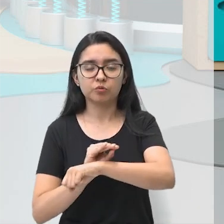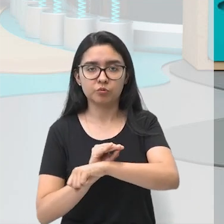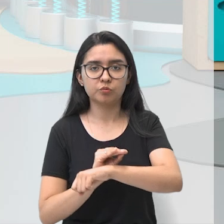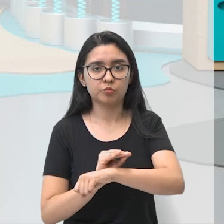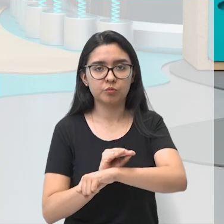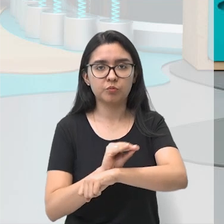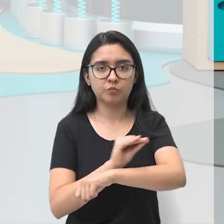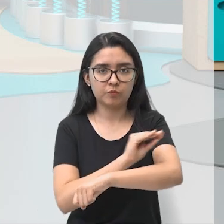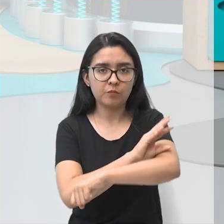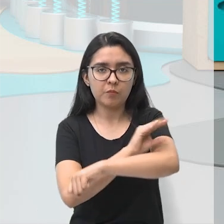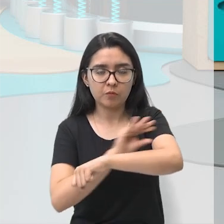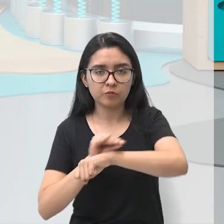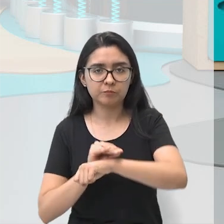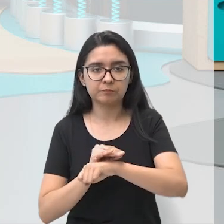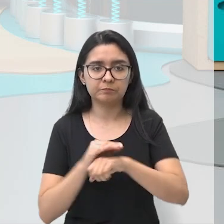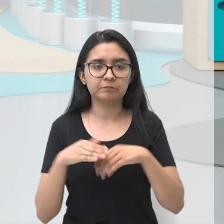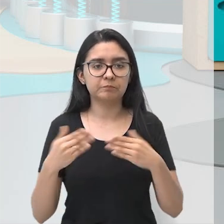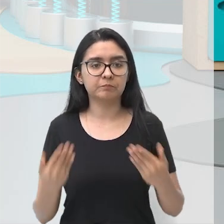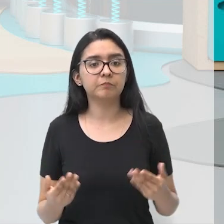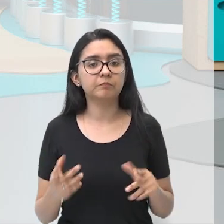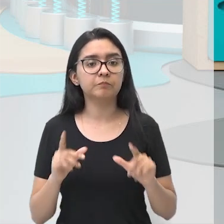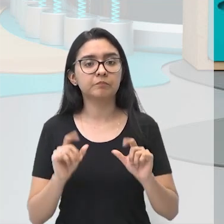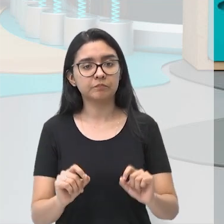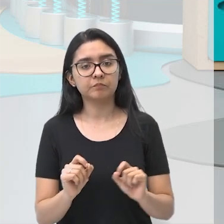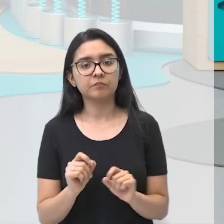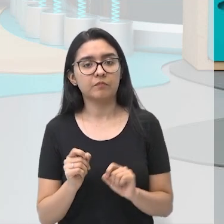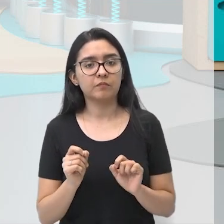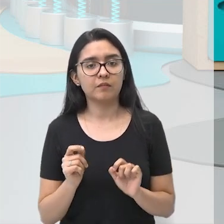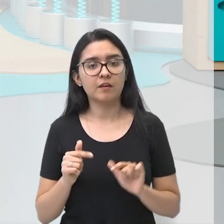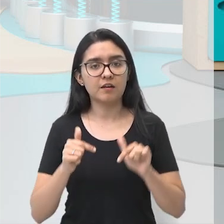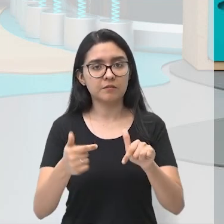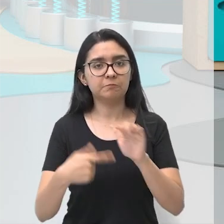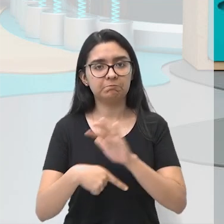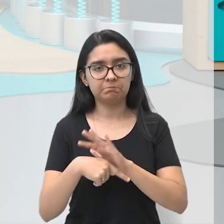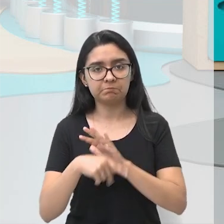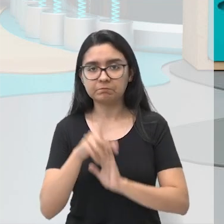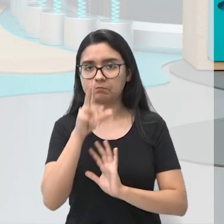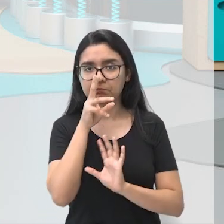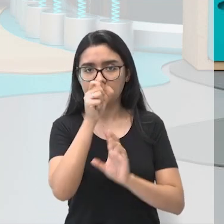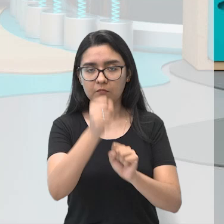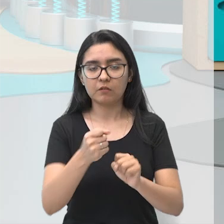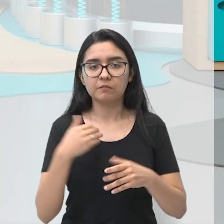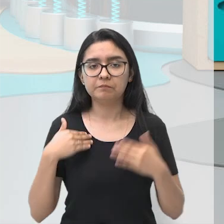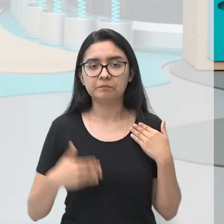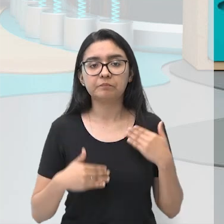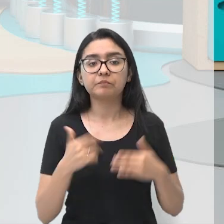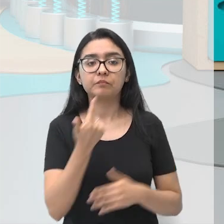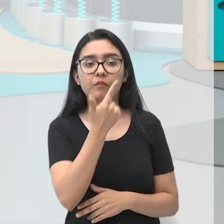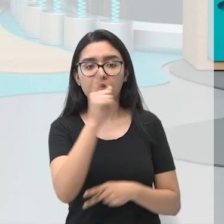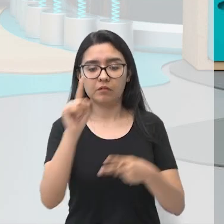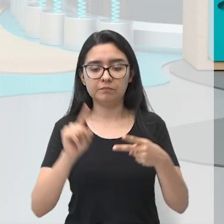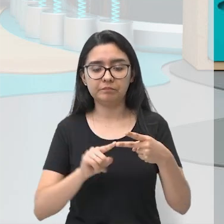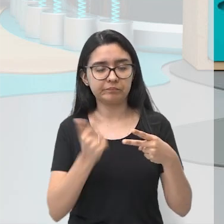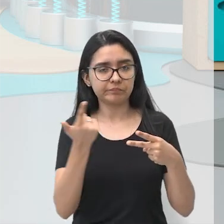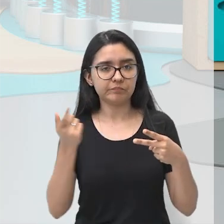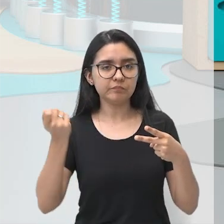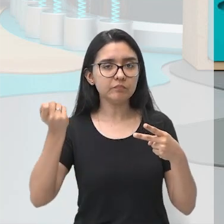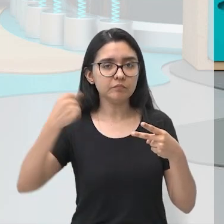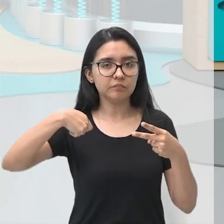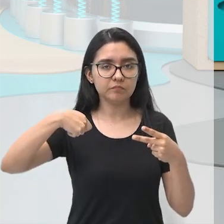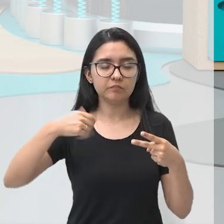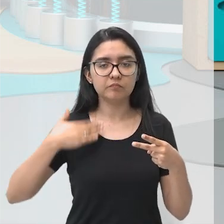grupos musculares que vai resultar aí nessa ação de força, perfeito? Outra capacidade